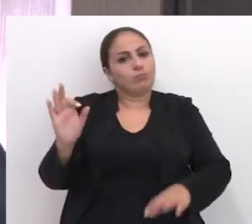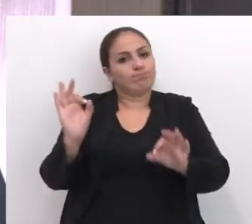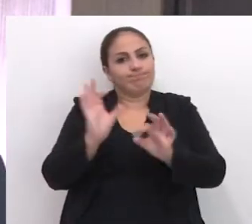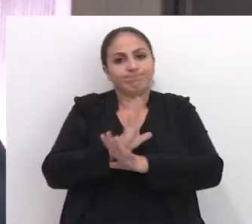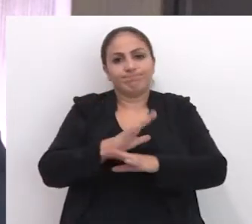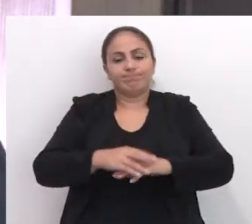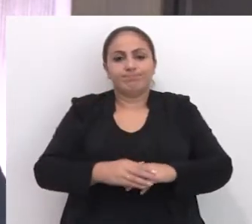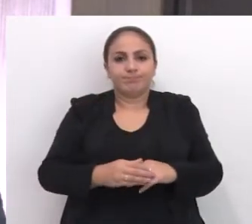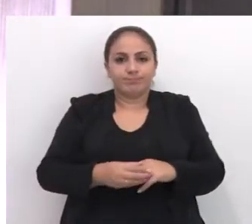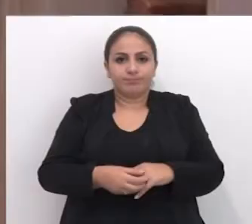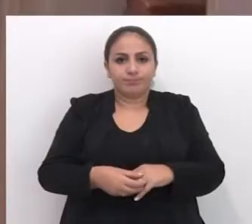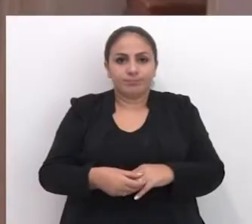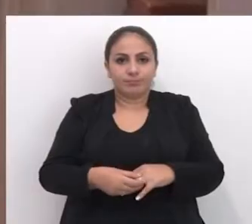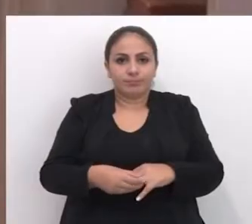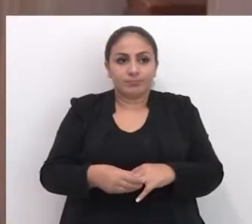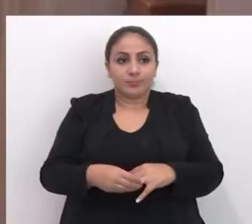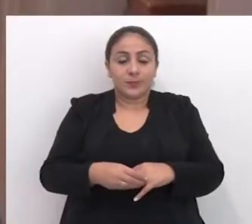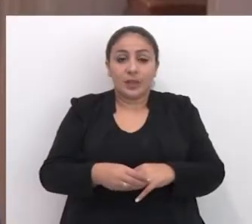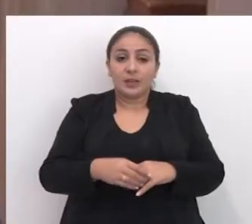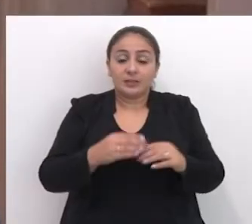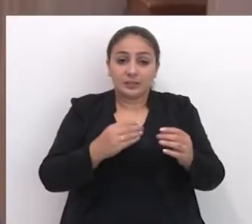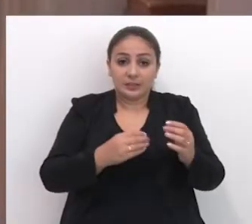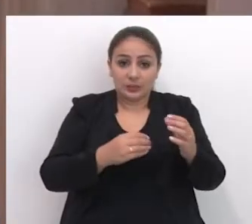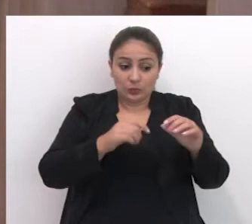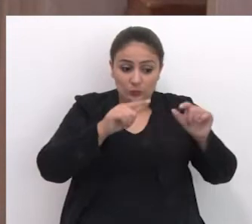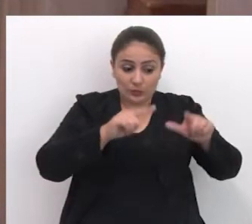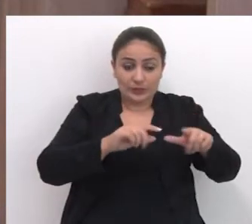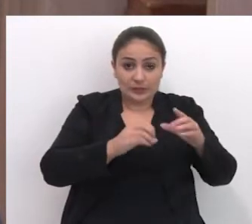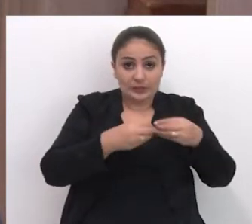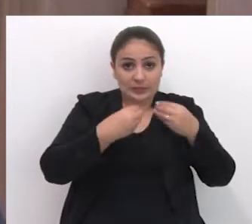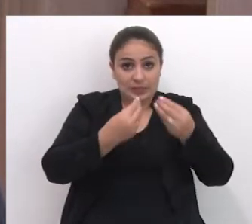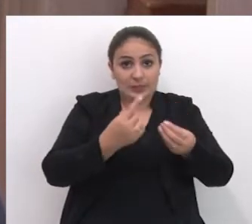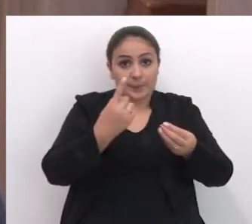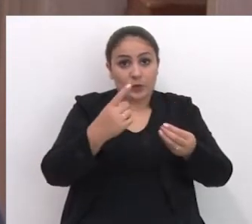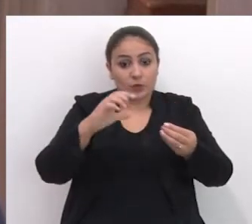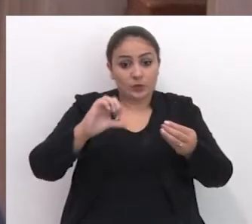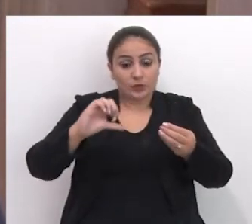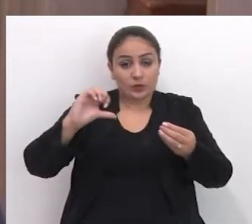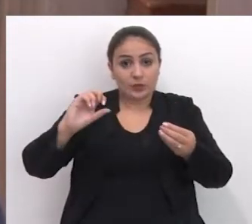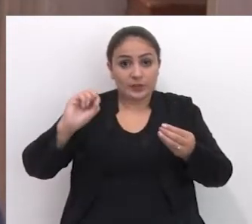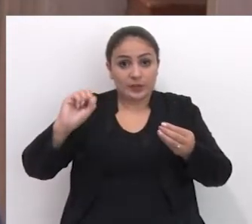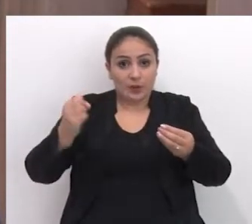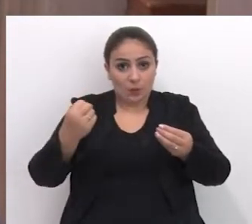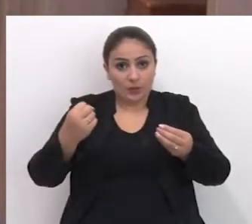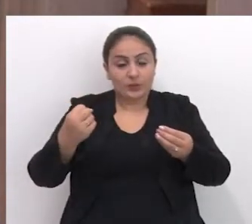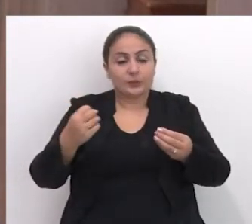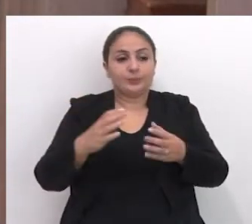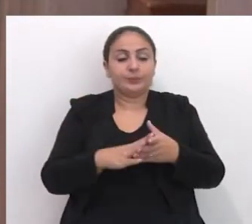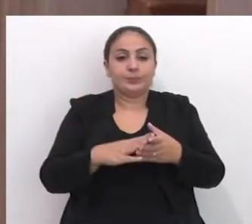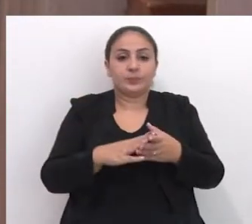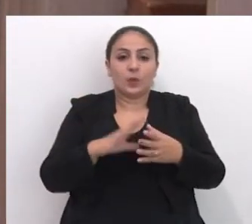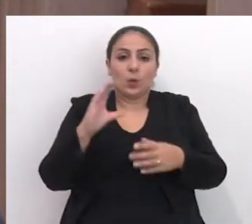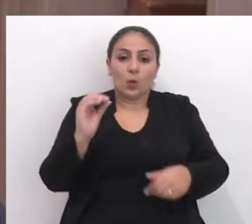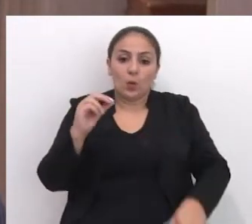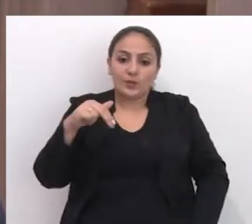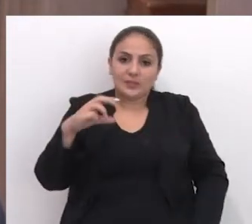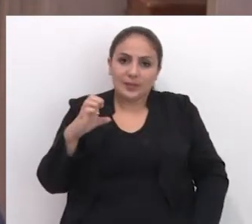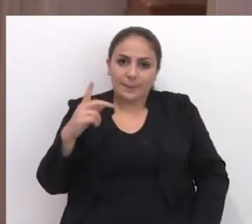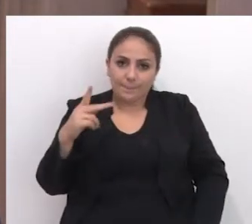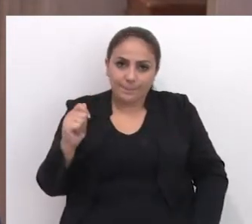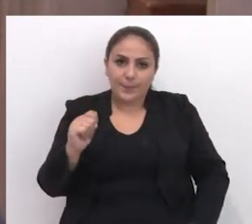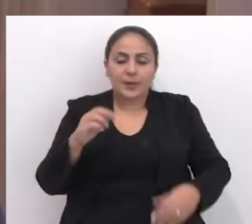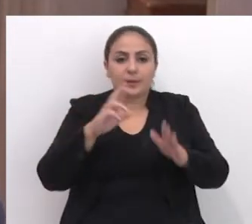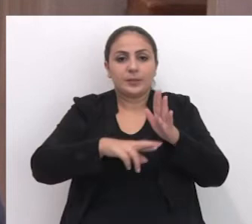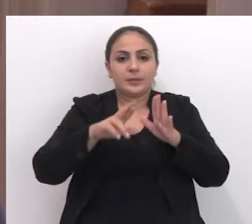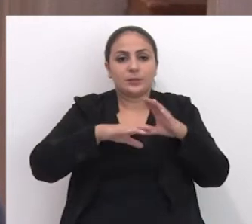nunca foi concluída. Esse patrimônio foi construído, foi entregue em 1998, né, através dos membros do Concepro, que representam